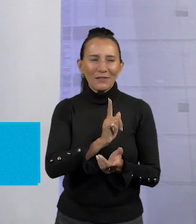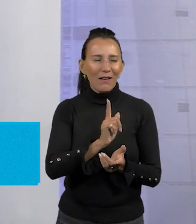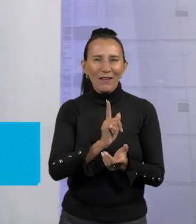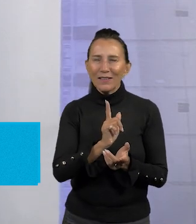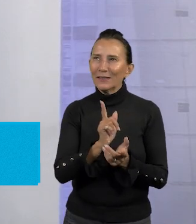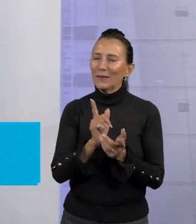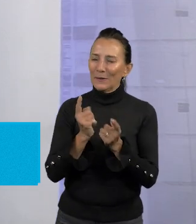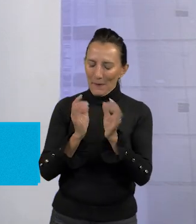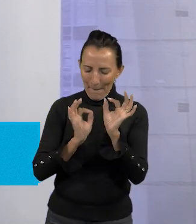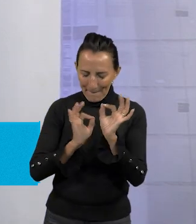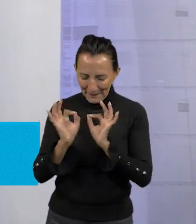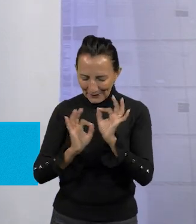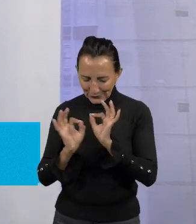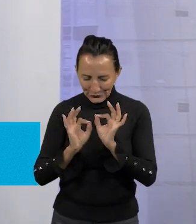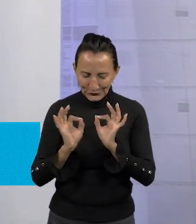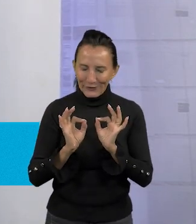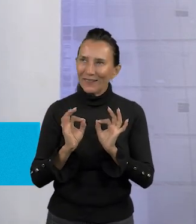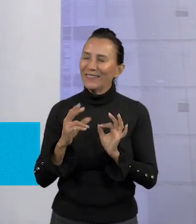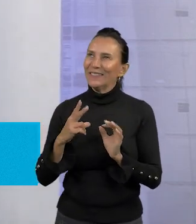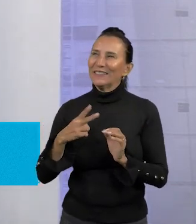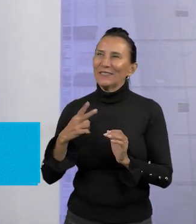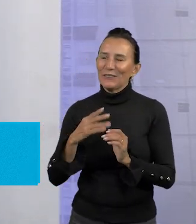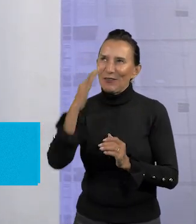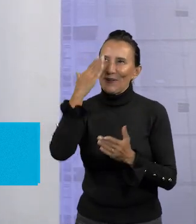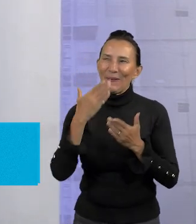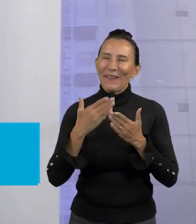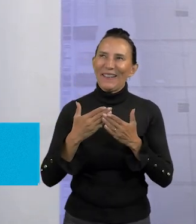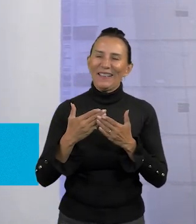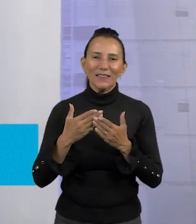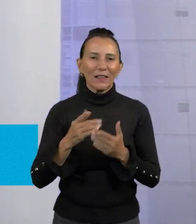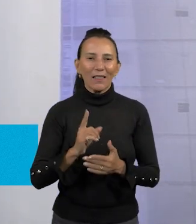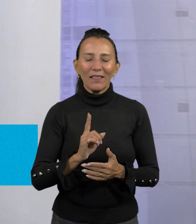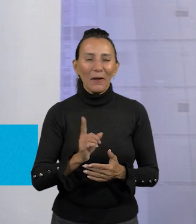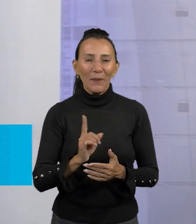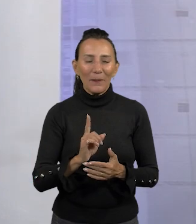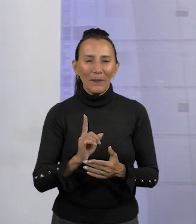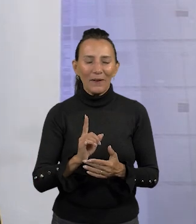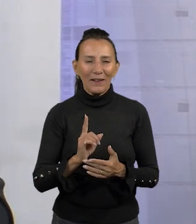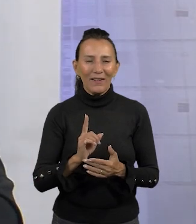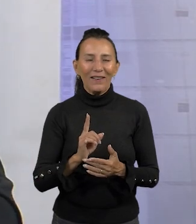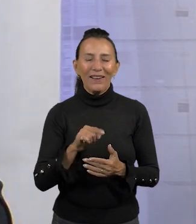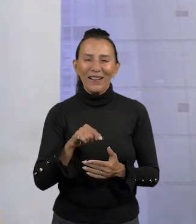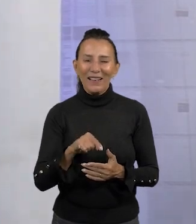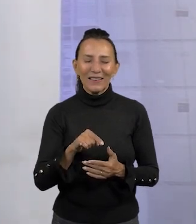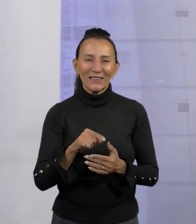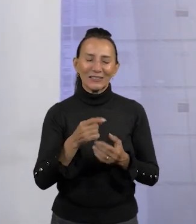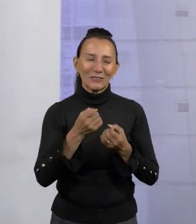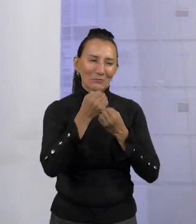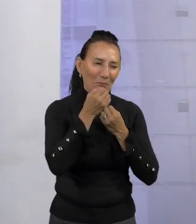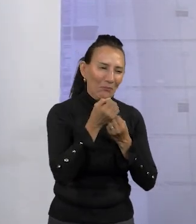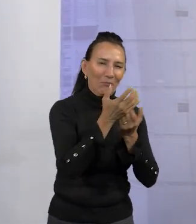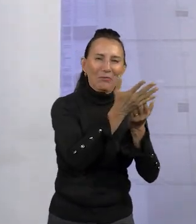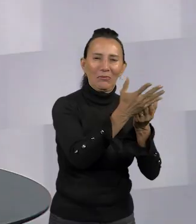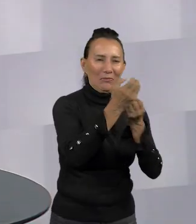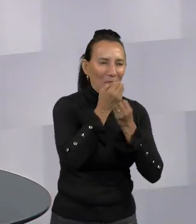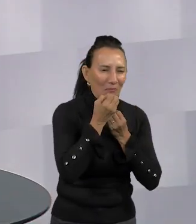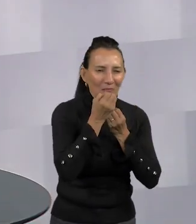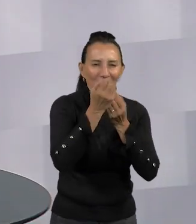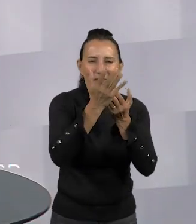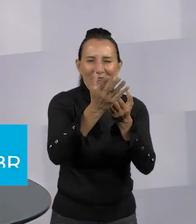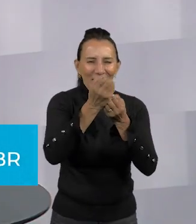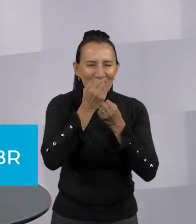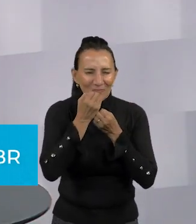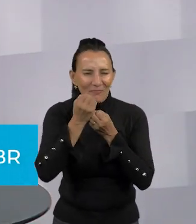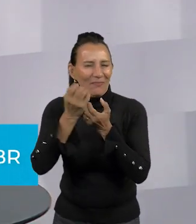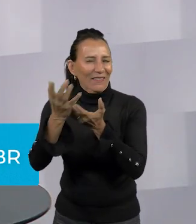das das do seu caderno dentro do seu planejamento e elas então Elas abrem a boca e começa